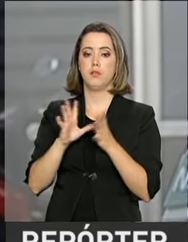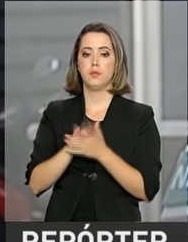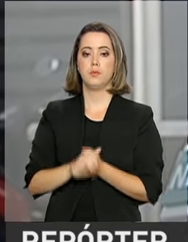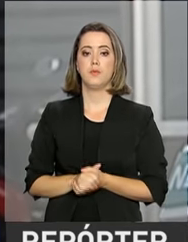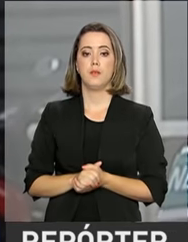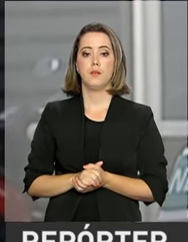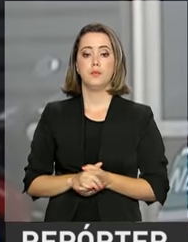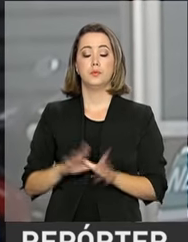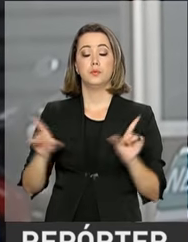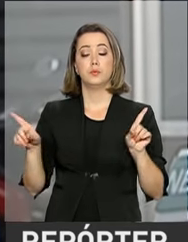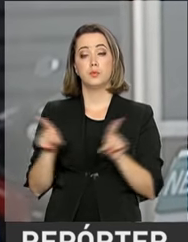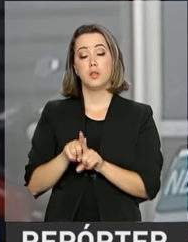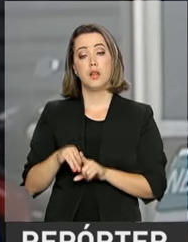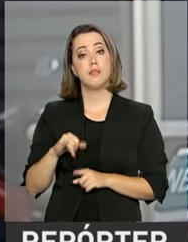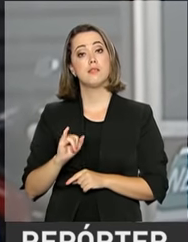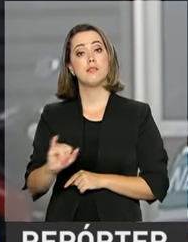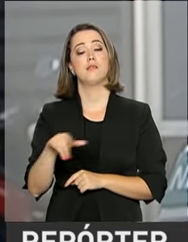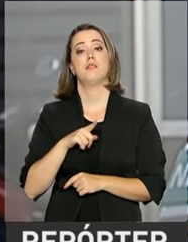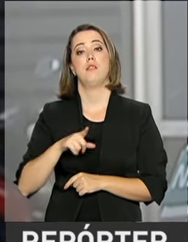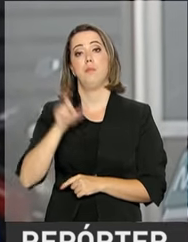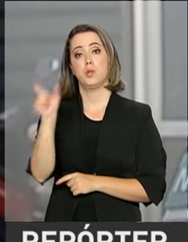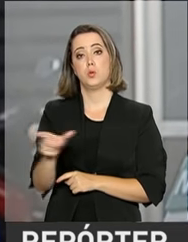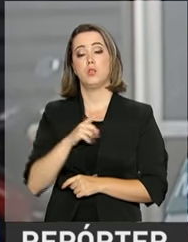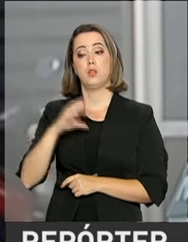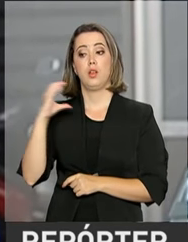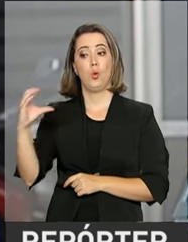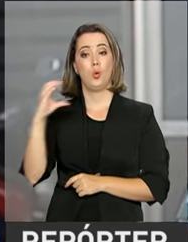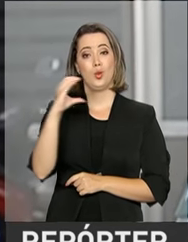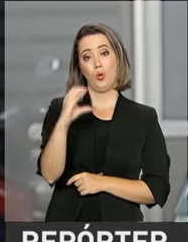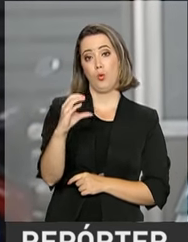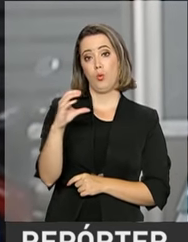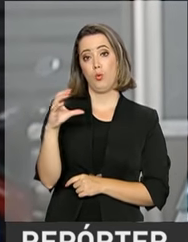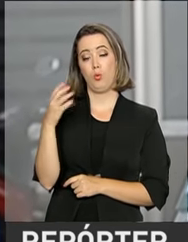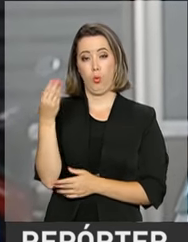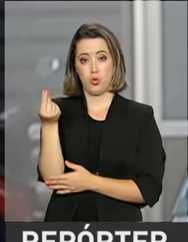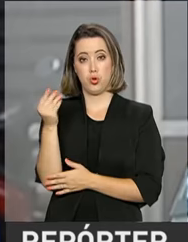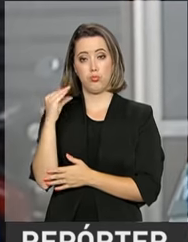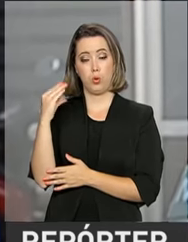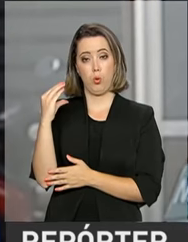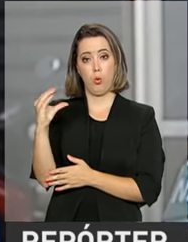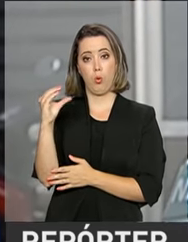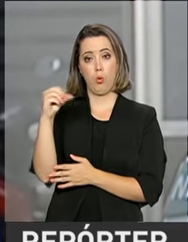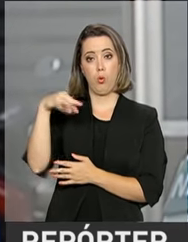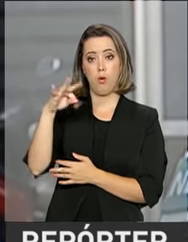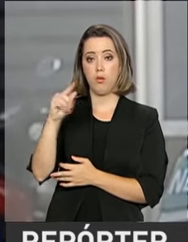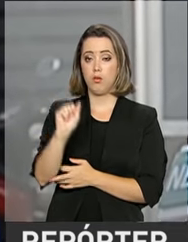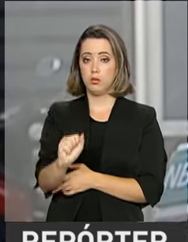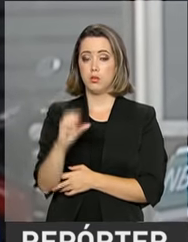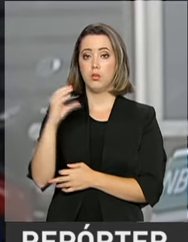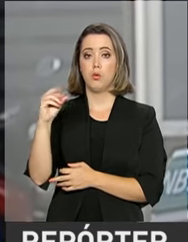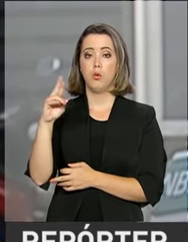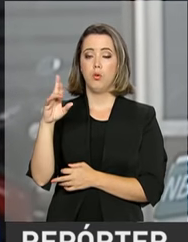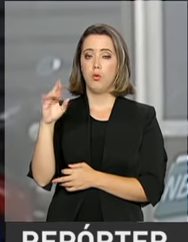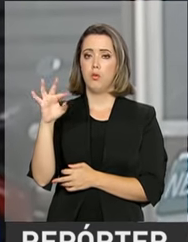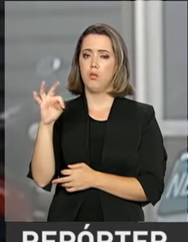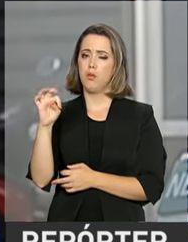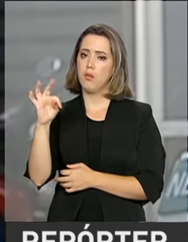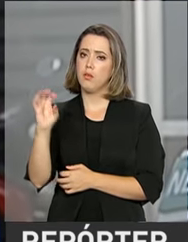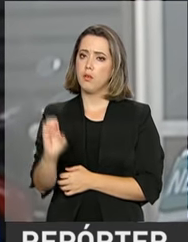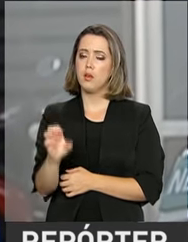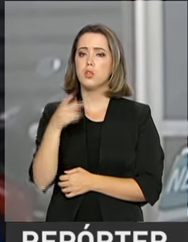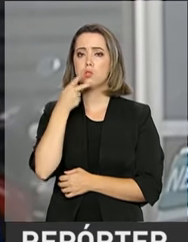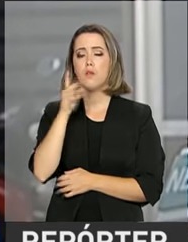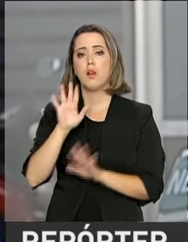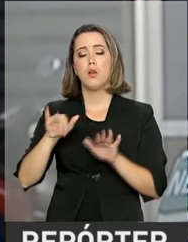e caso ele tenha conta corrente na caixa ele pode também do site da caixa de cá a